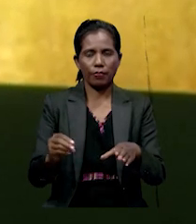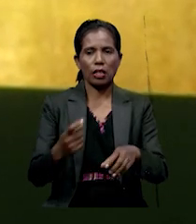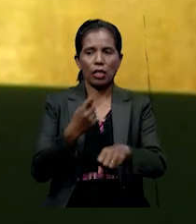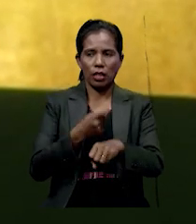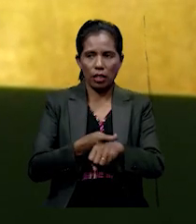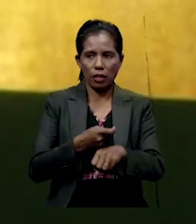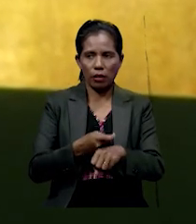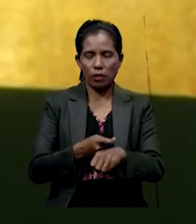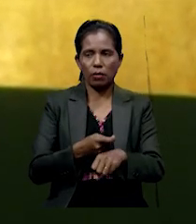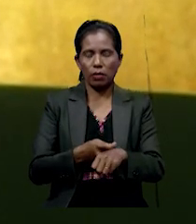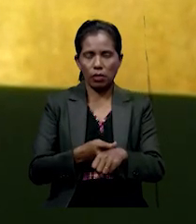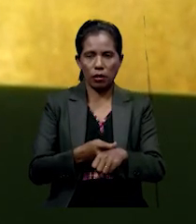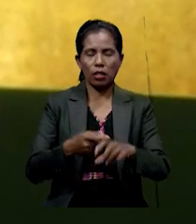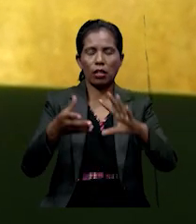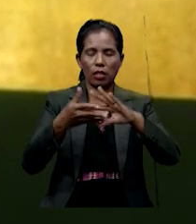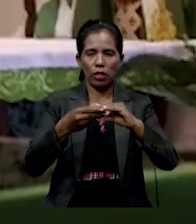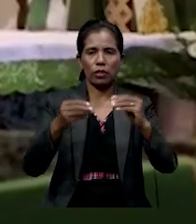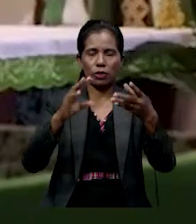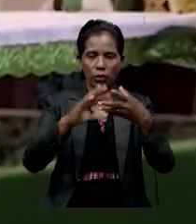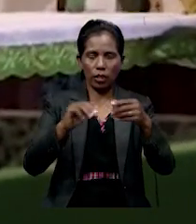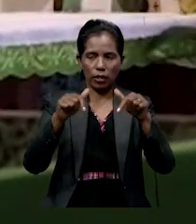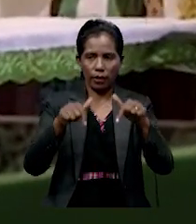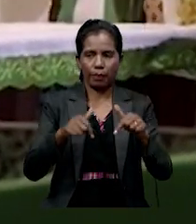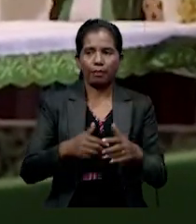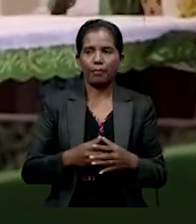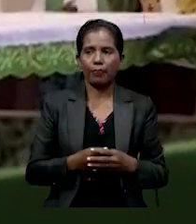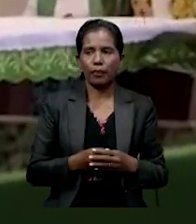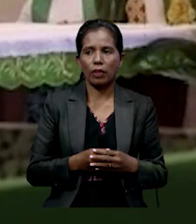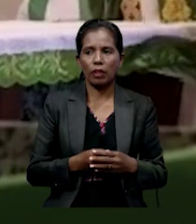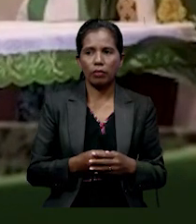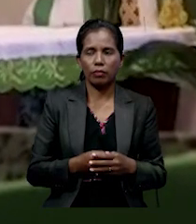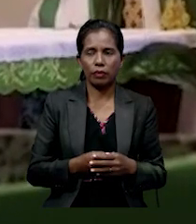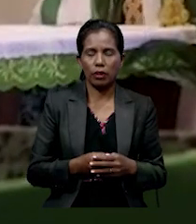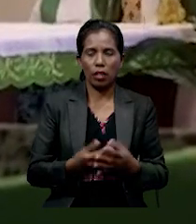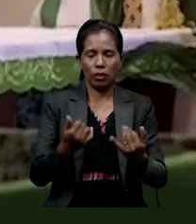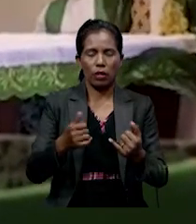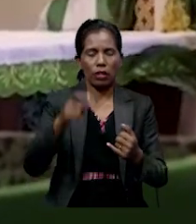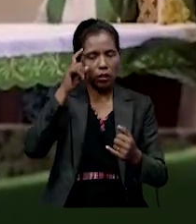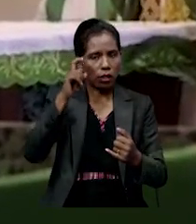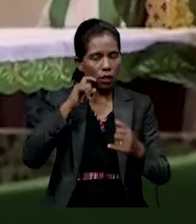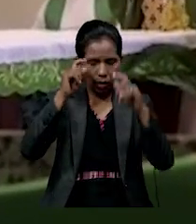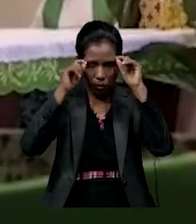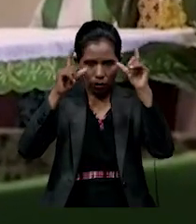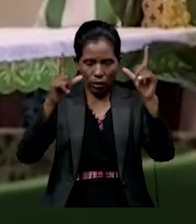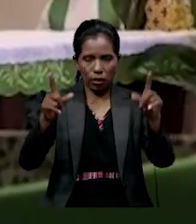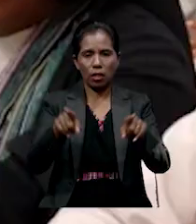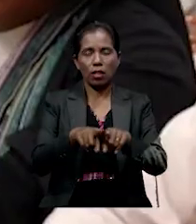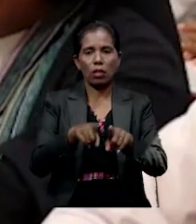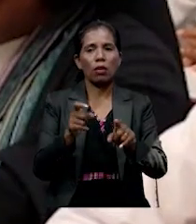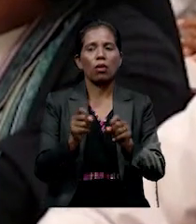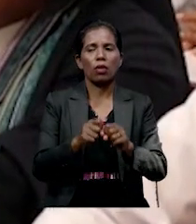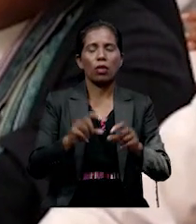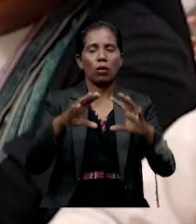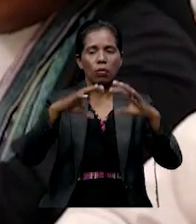momento historiku idane. Tirsanana, dadaung ne Timor Leste hari ona Komisan Fraternidade Humana nebe